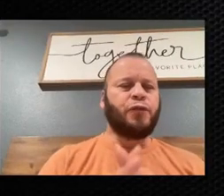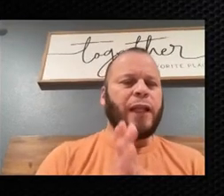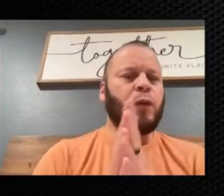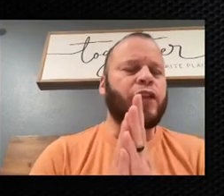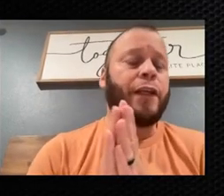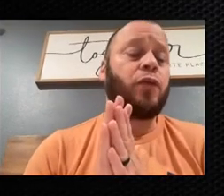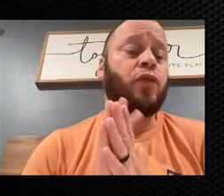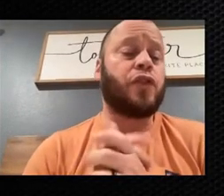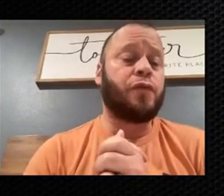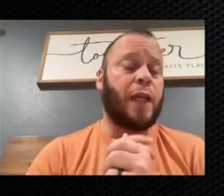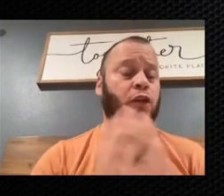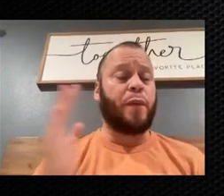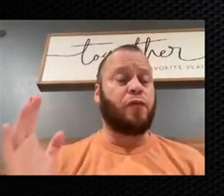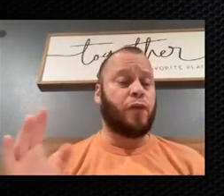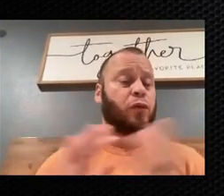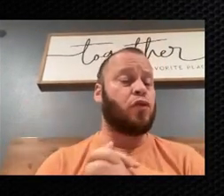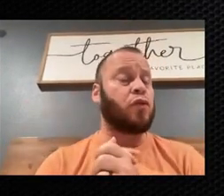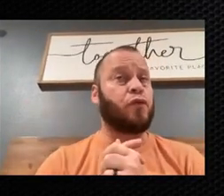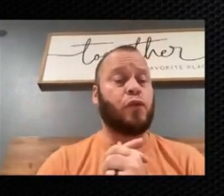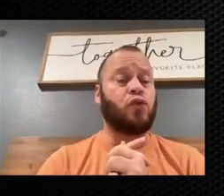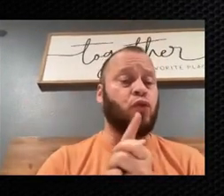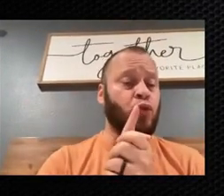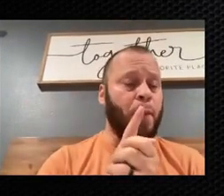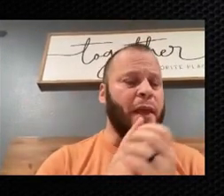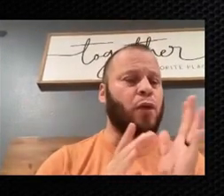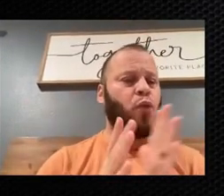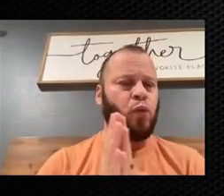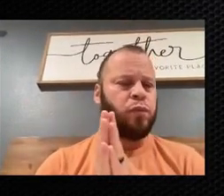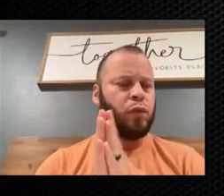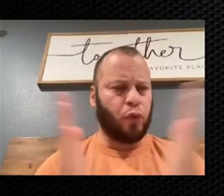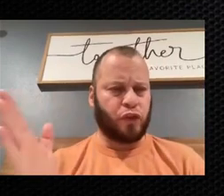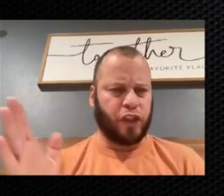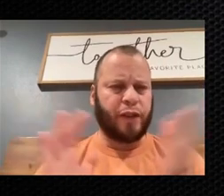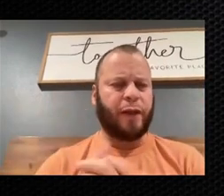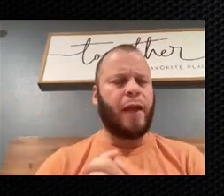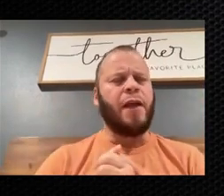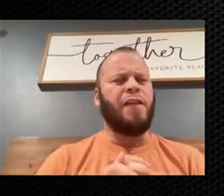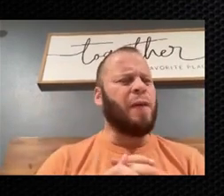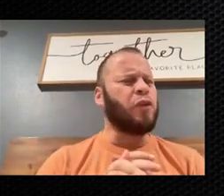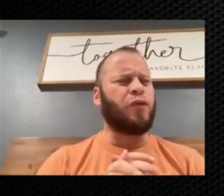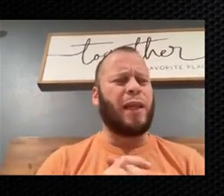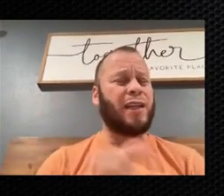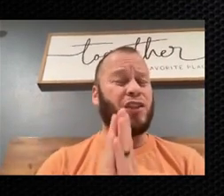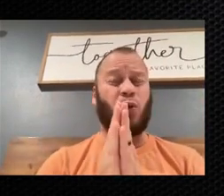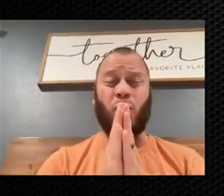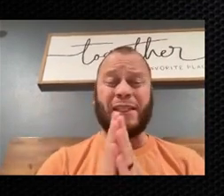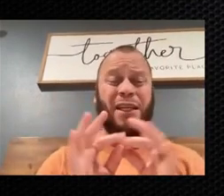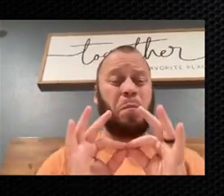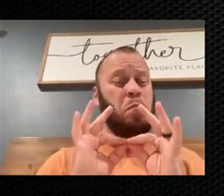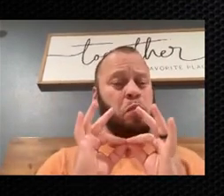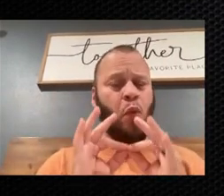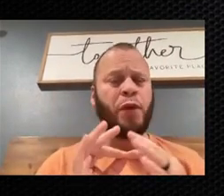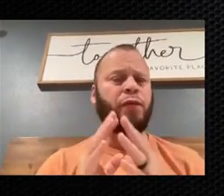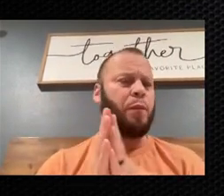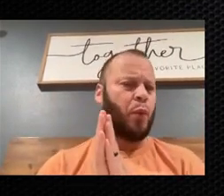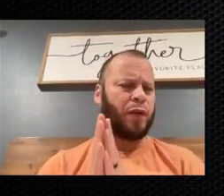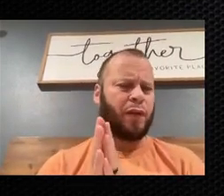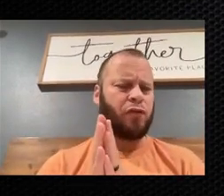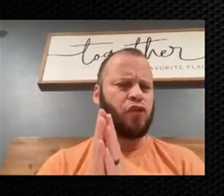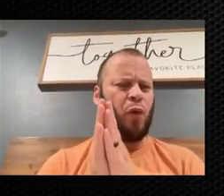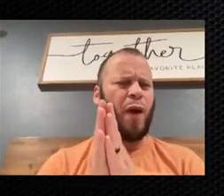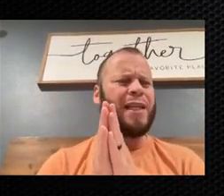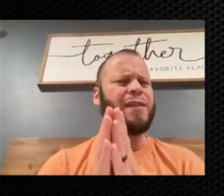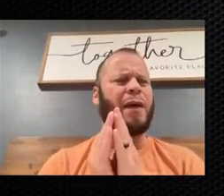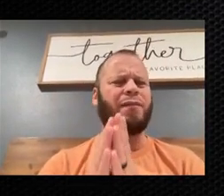fala meus queridos sejam bem-vindos nosso vídeo número um do dia né Vamos falar de coisa muito